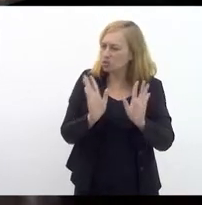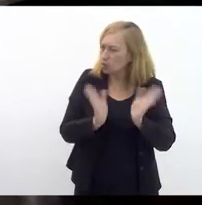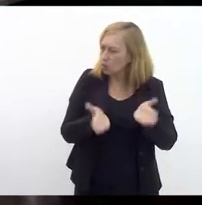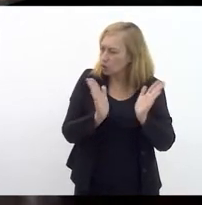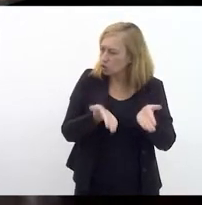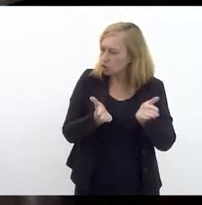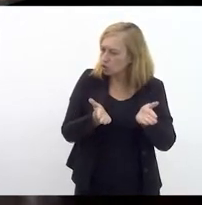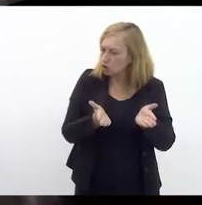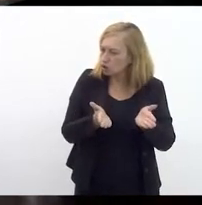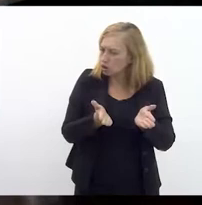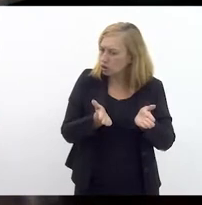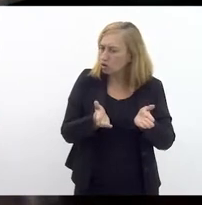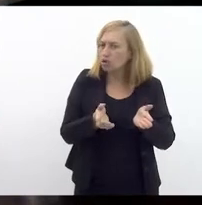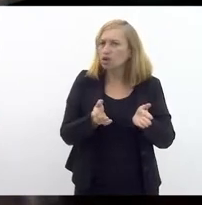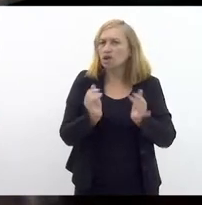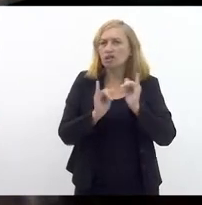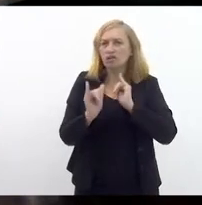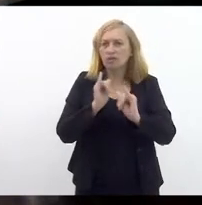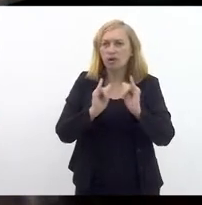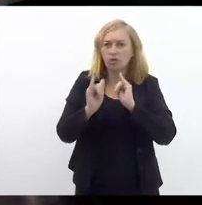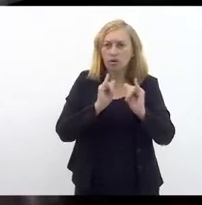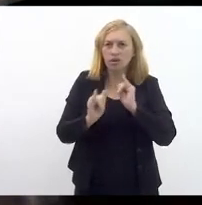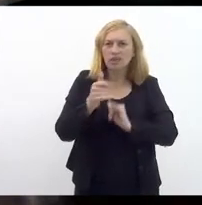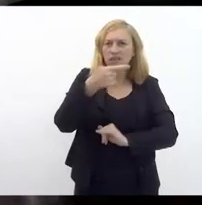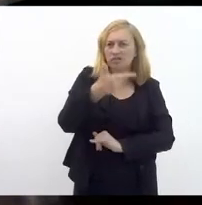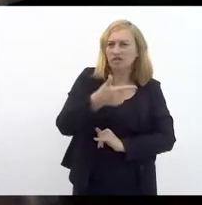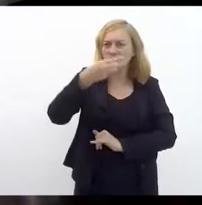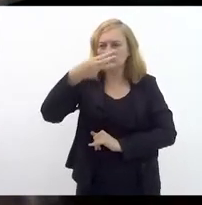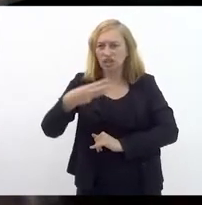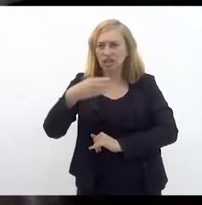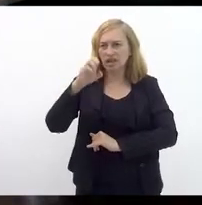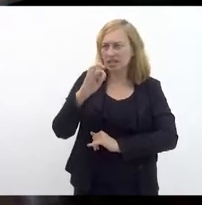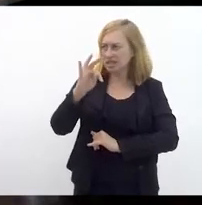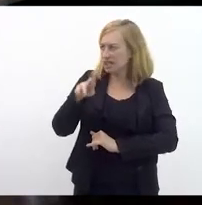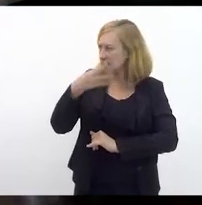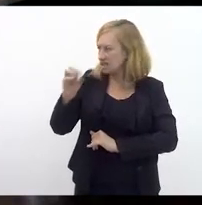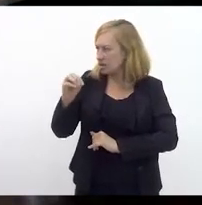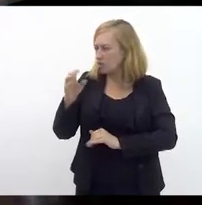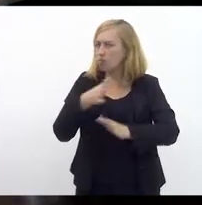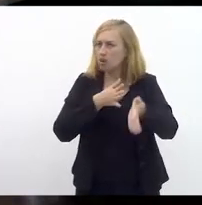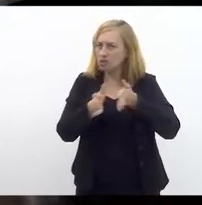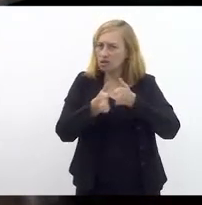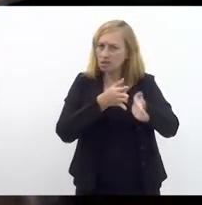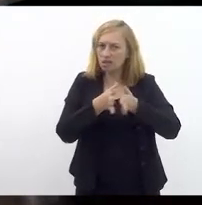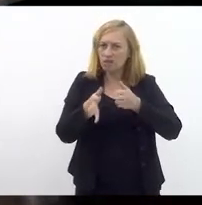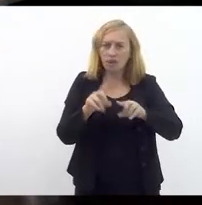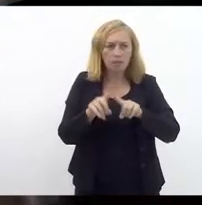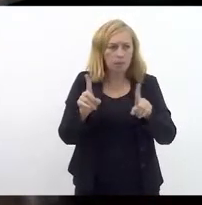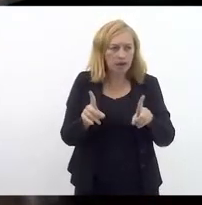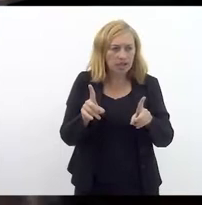que a concessionária informa é que existem 23 estações acessíveis. Mas